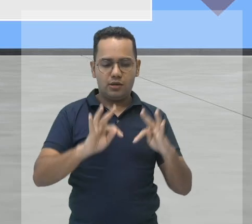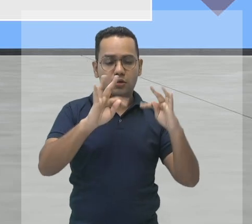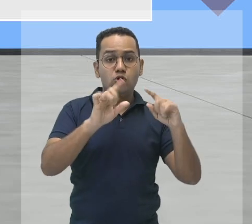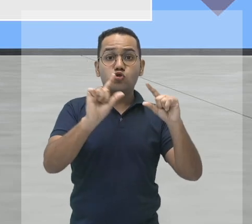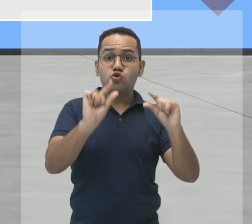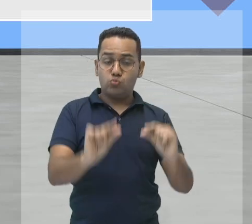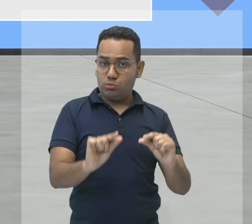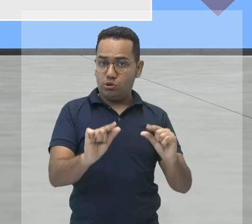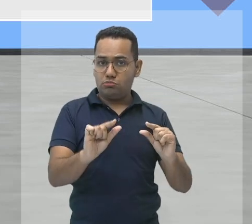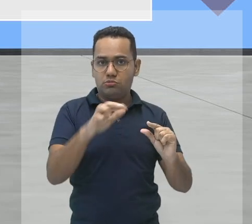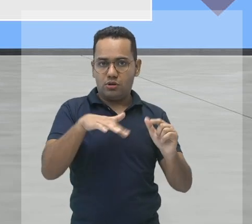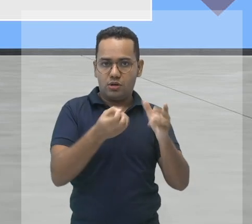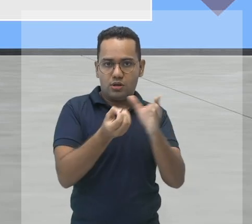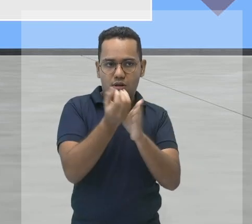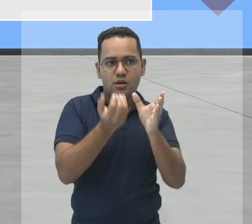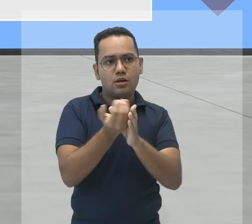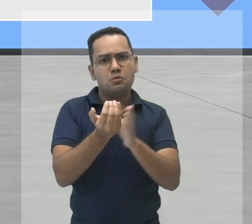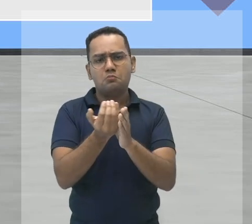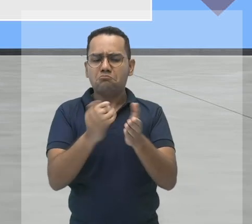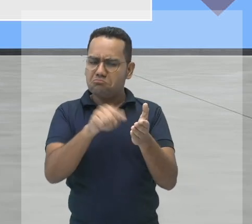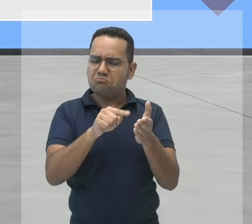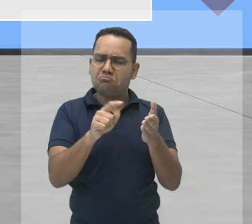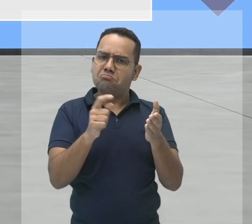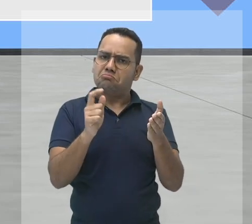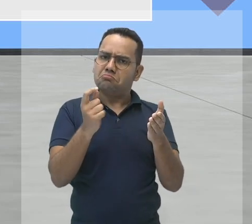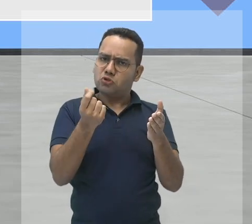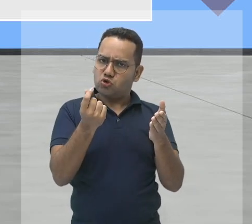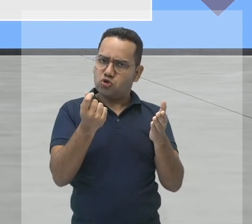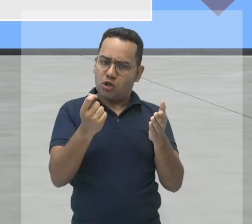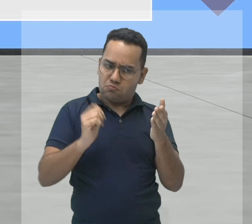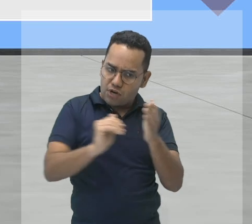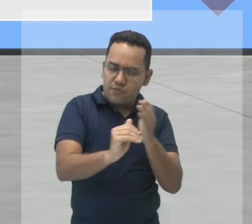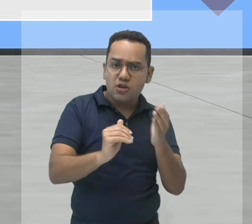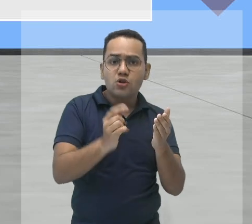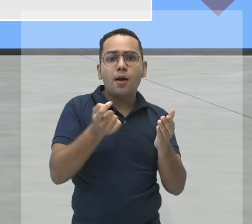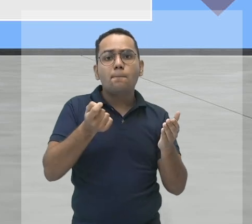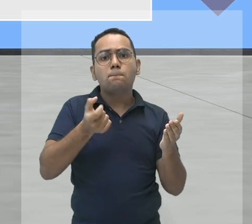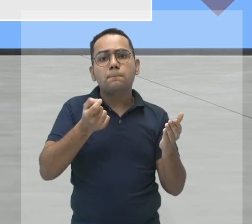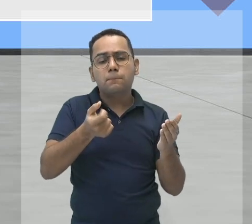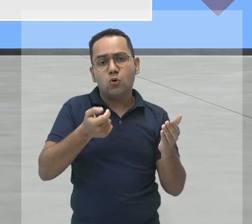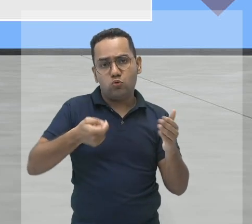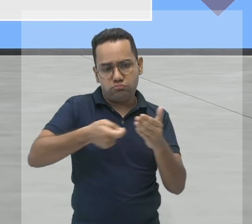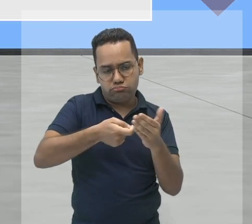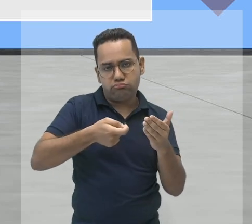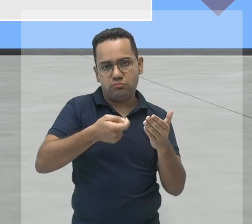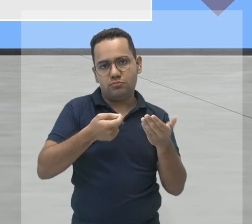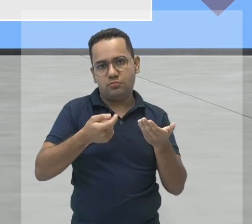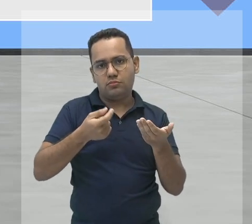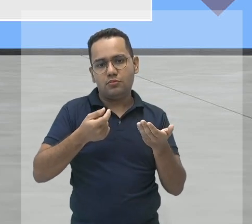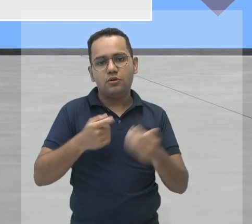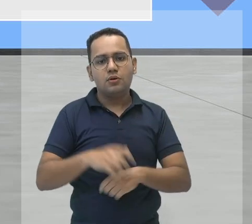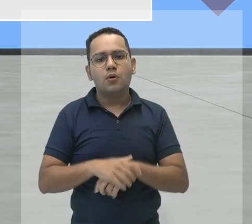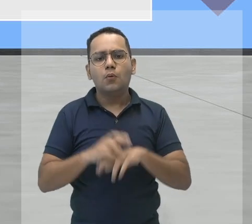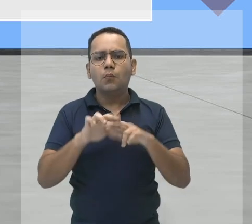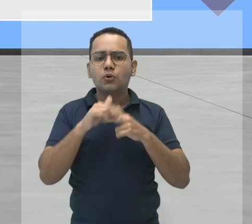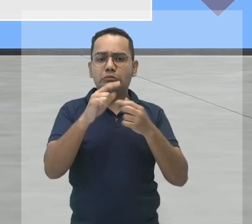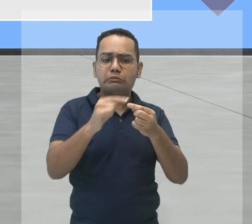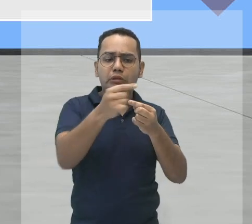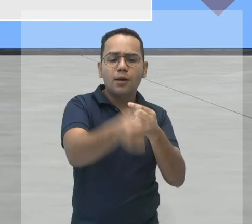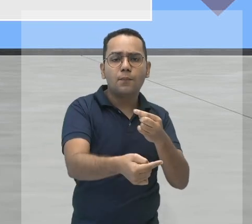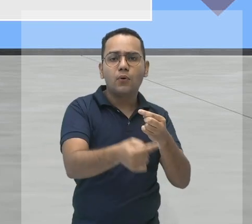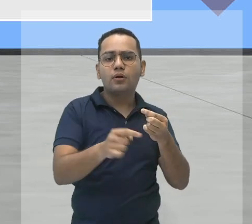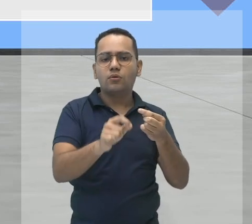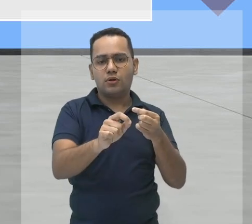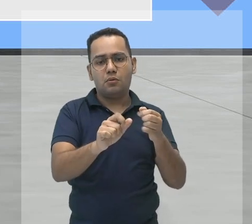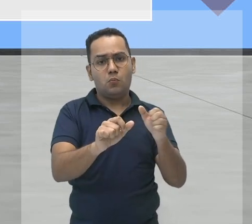reduzem o custo de produção das mercadorias, então se torna mais barato produzir. Se os produtos são mais baratos para